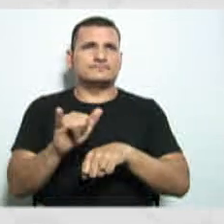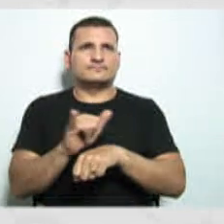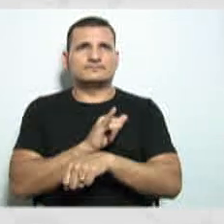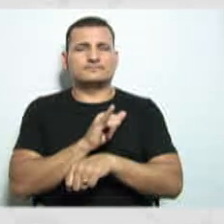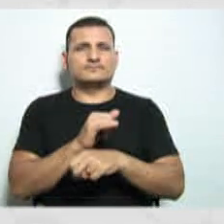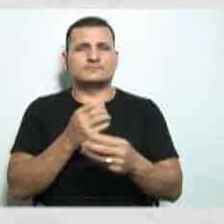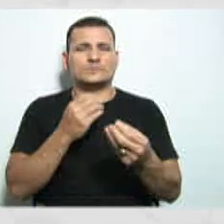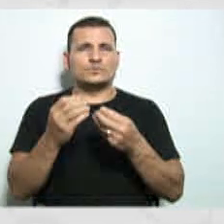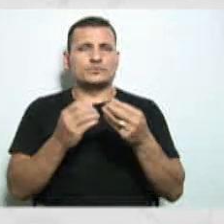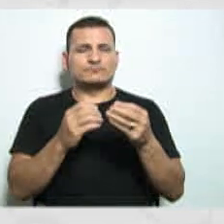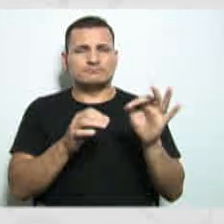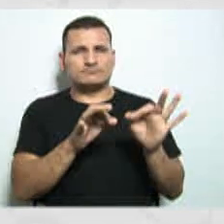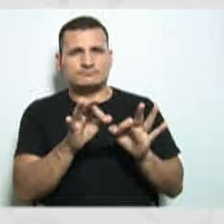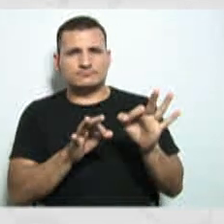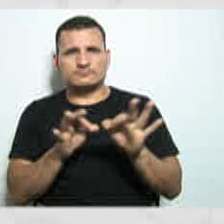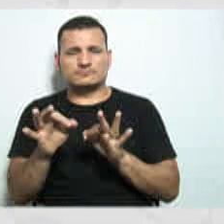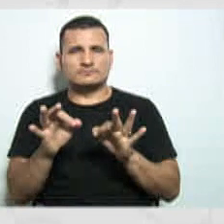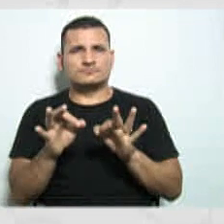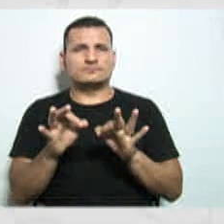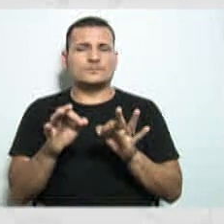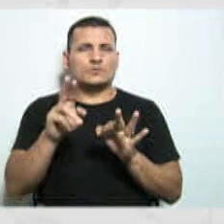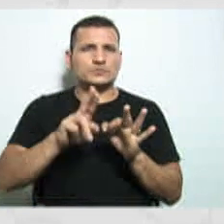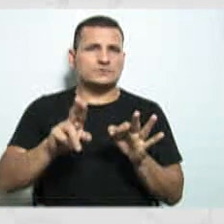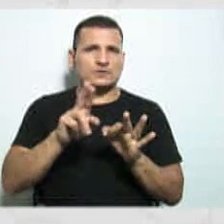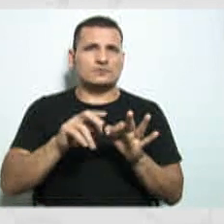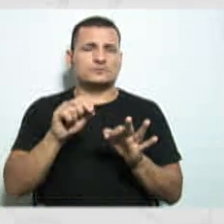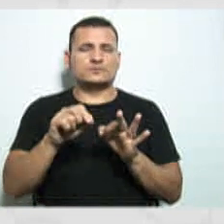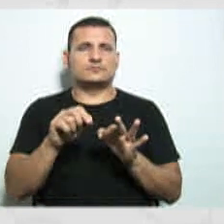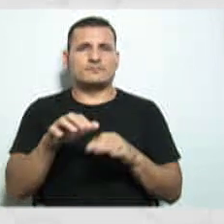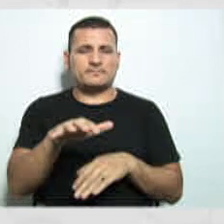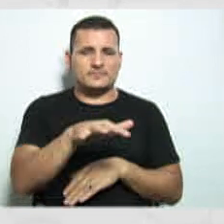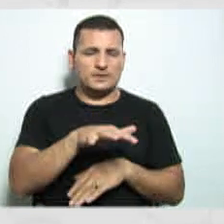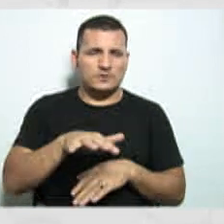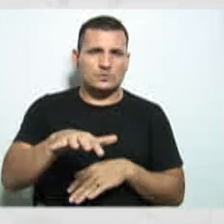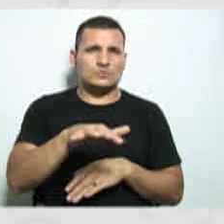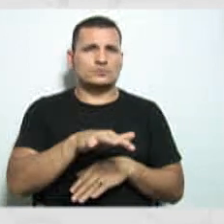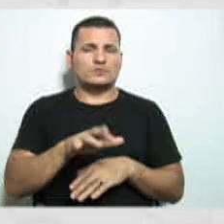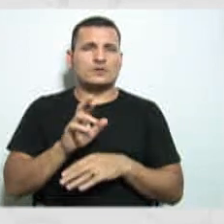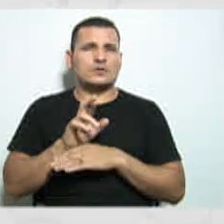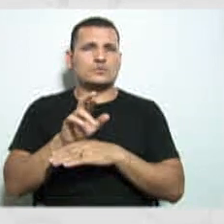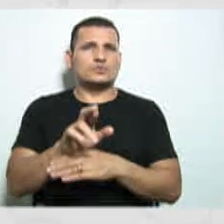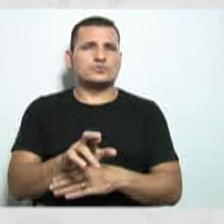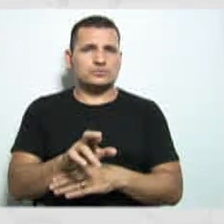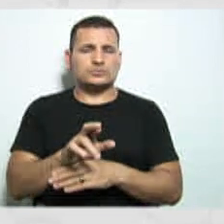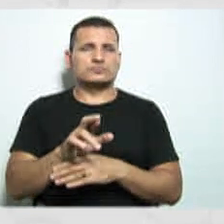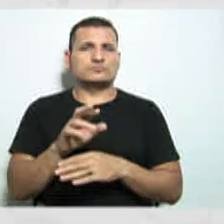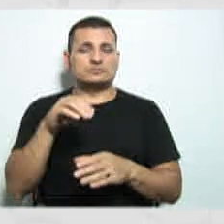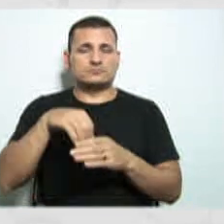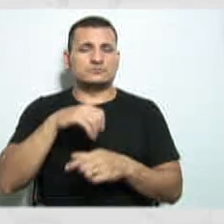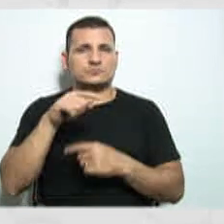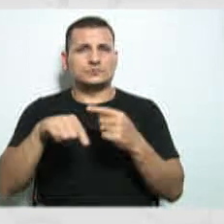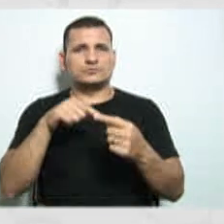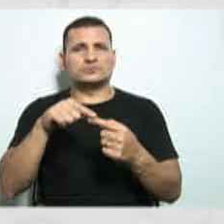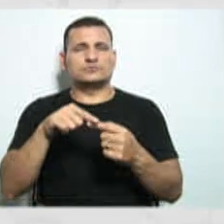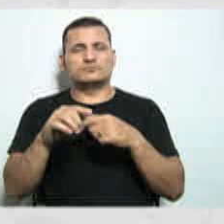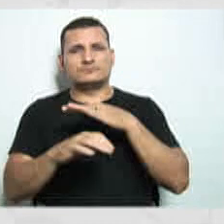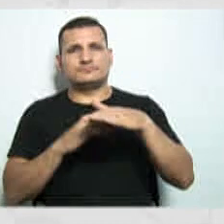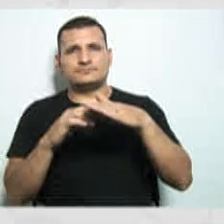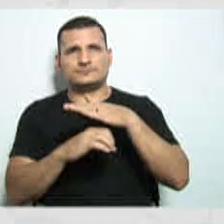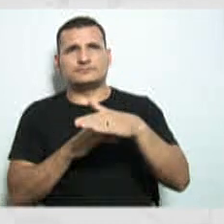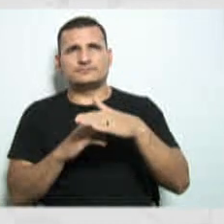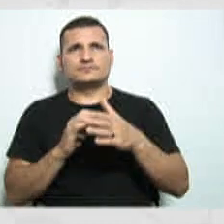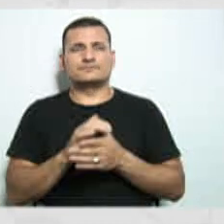como preparar e aplicar os meios e recursos disponíveis na realização dos objetivos organizacionais. Ela